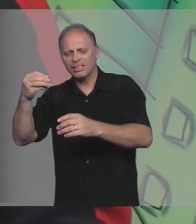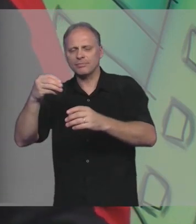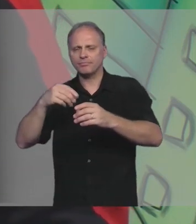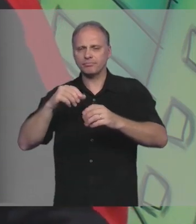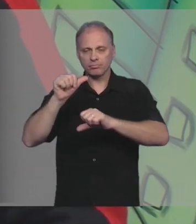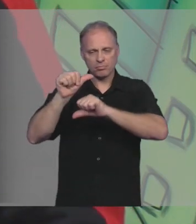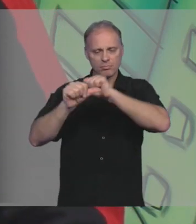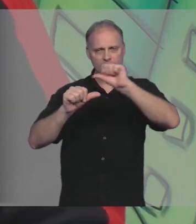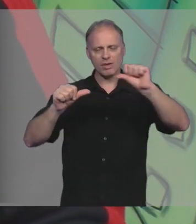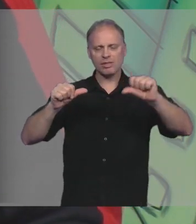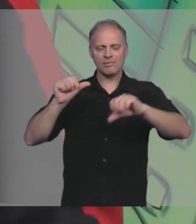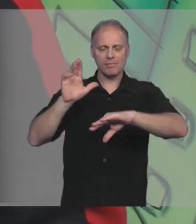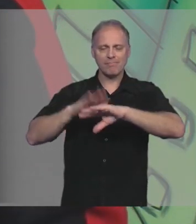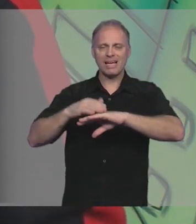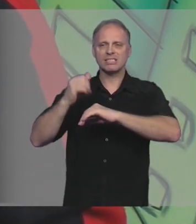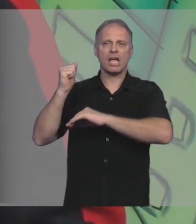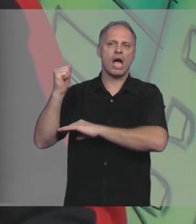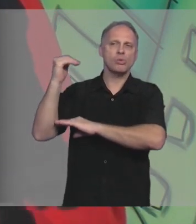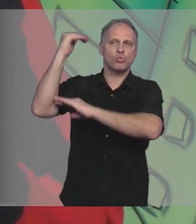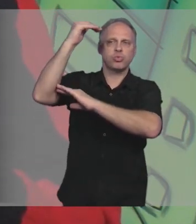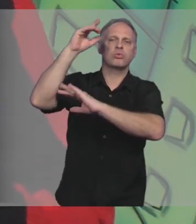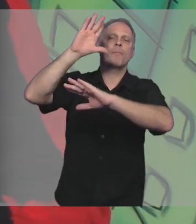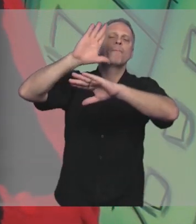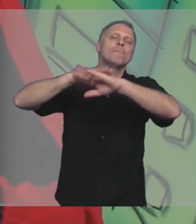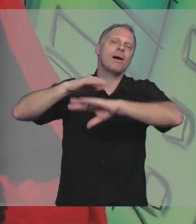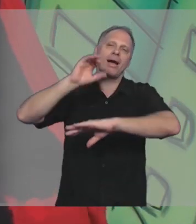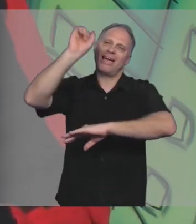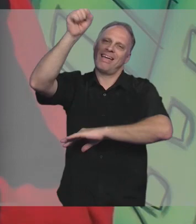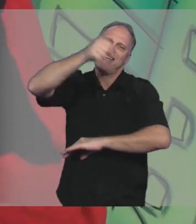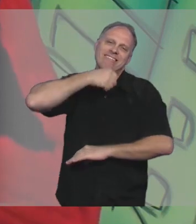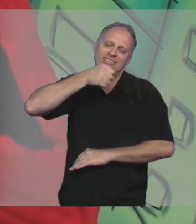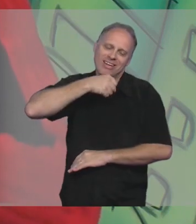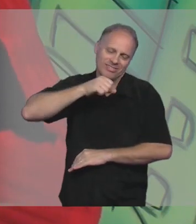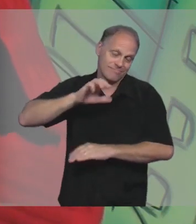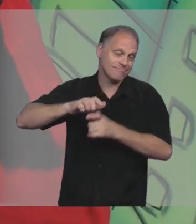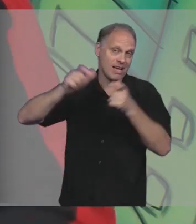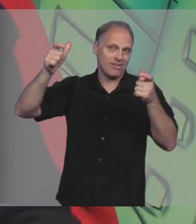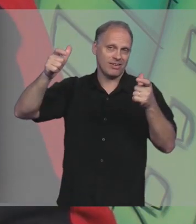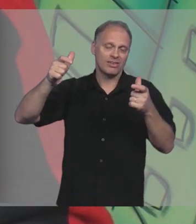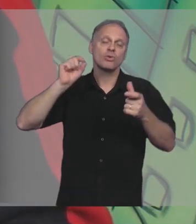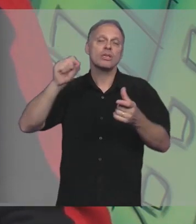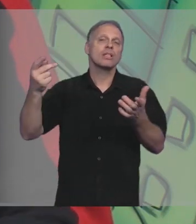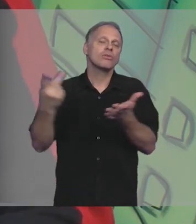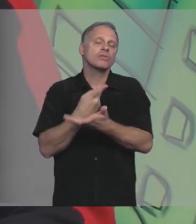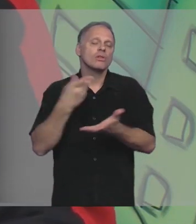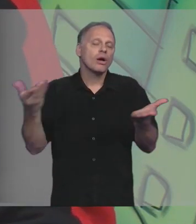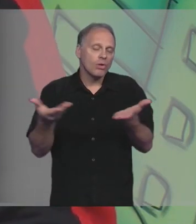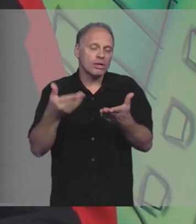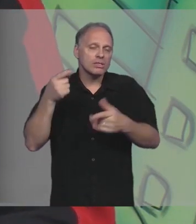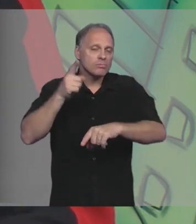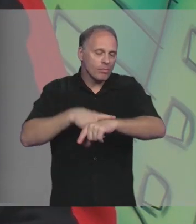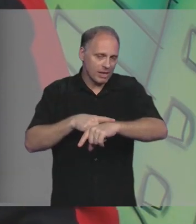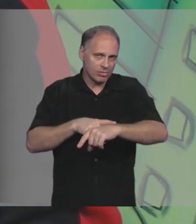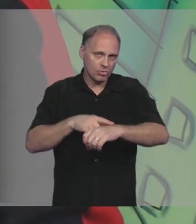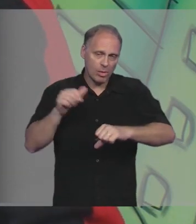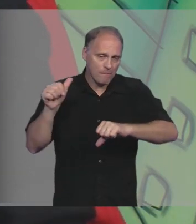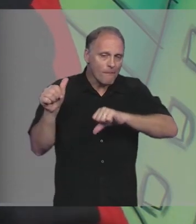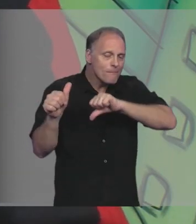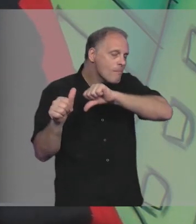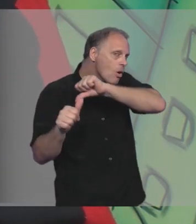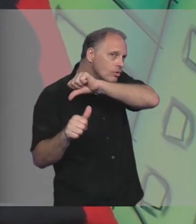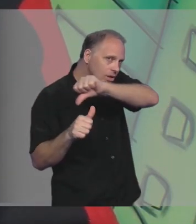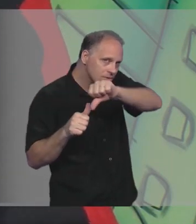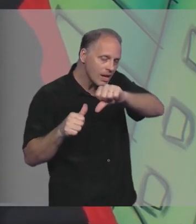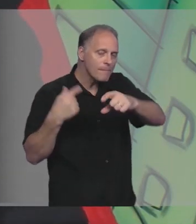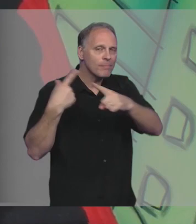seremos um país mais de adultos depois de idosos. Tá? E o que está acontecendo nesse momento do boom demográfico? Tá? A